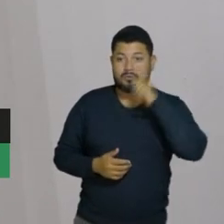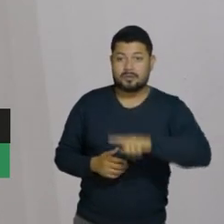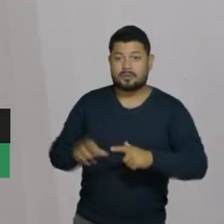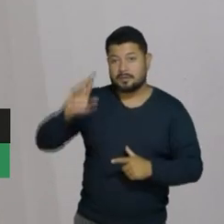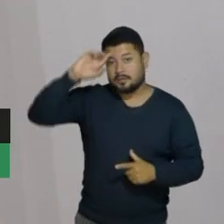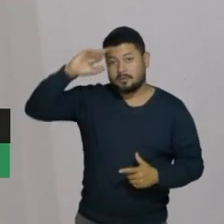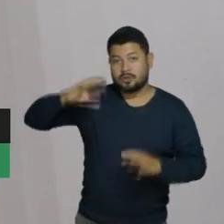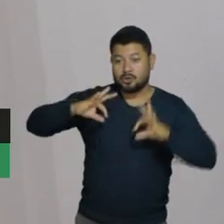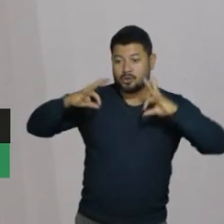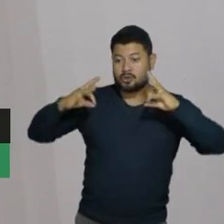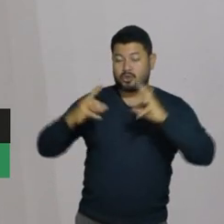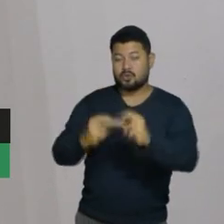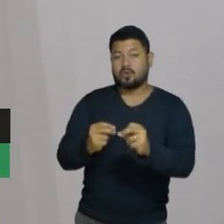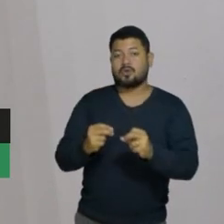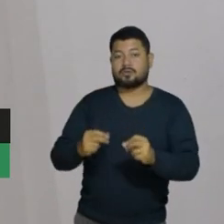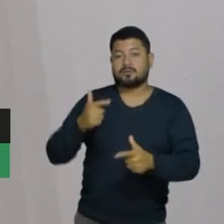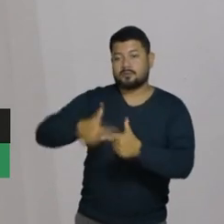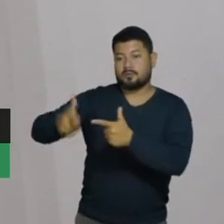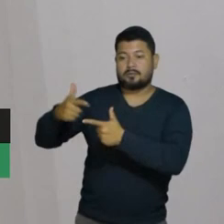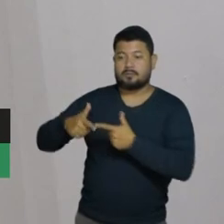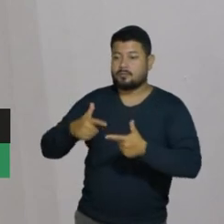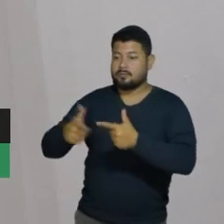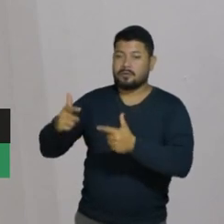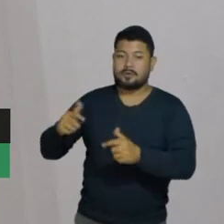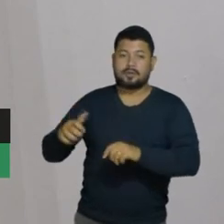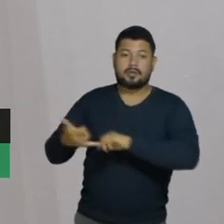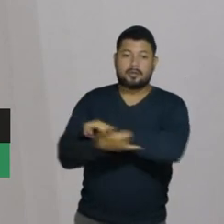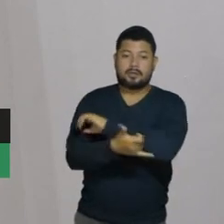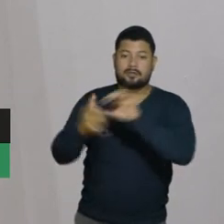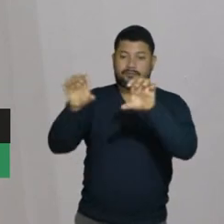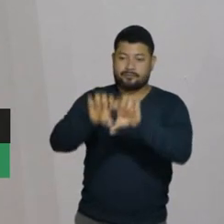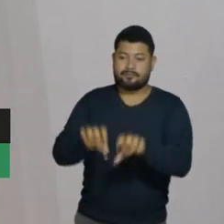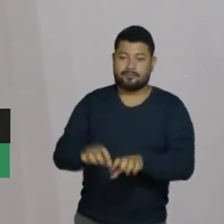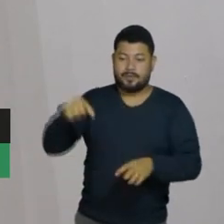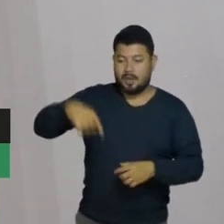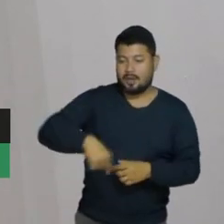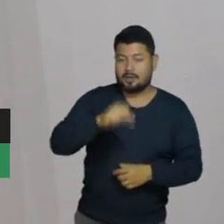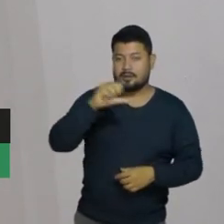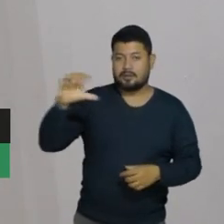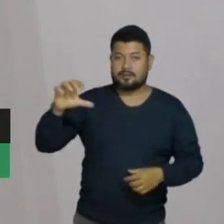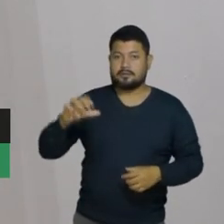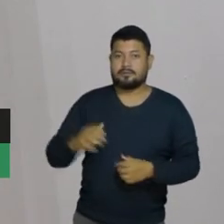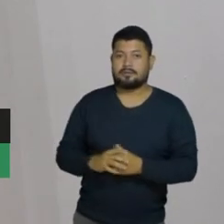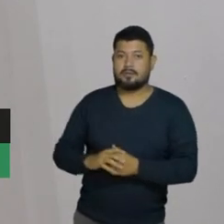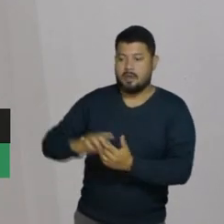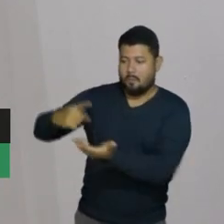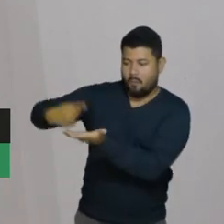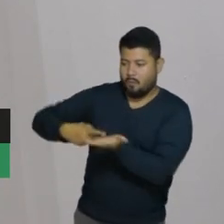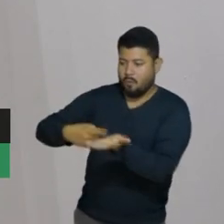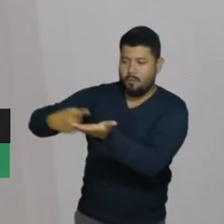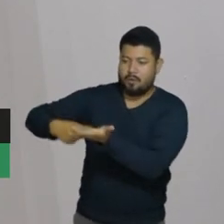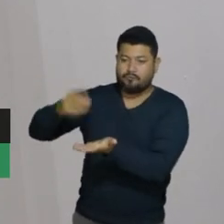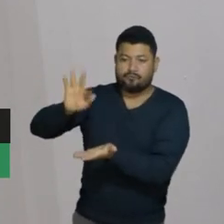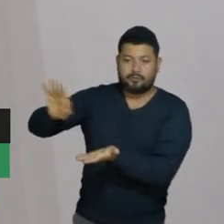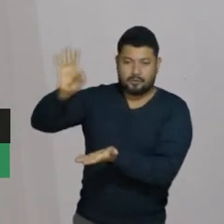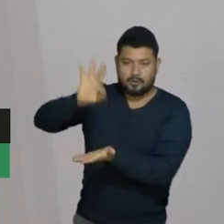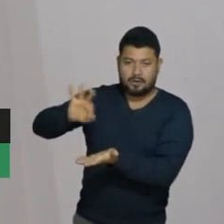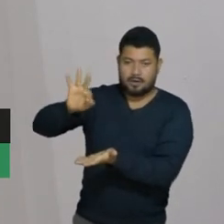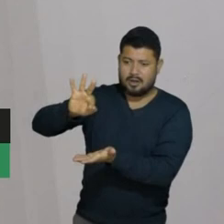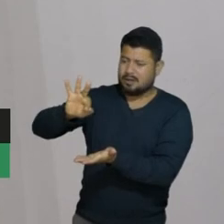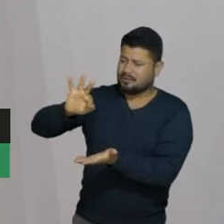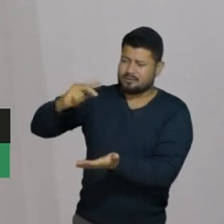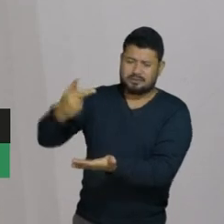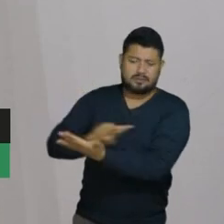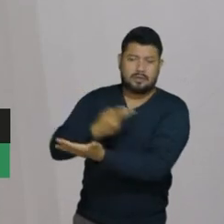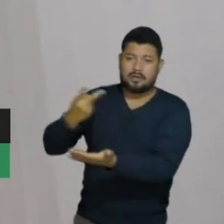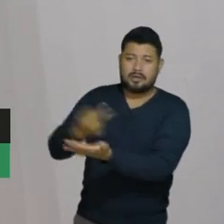os problemas infraestruturantes do nosso Estado. O Pacto Federativo é mal feito. O Pacto Federativo